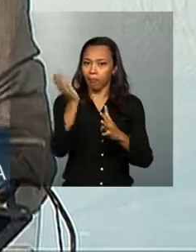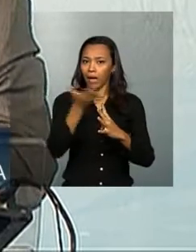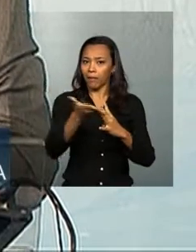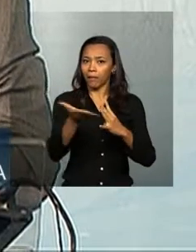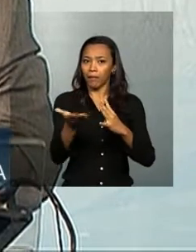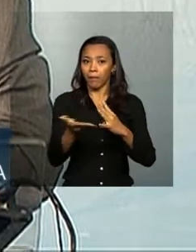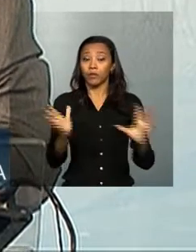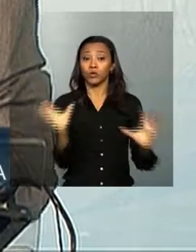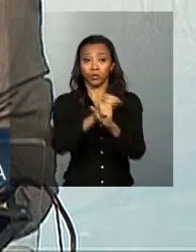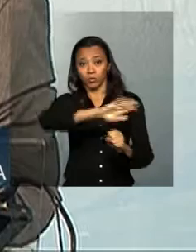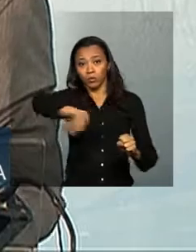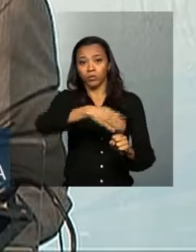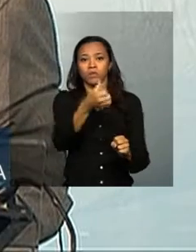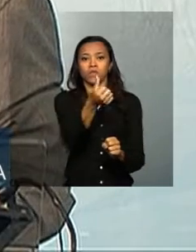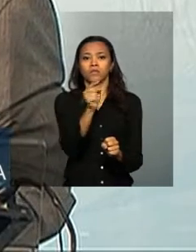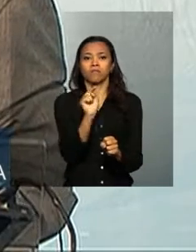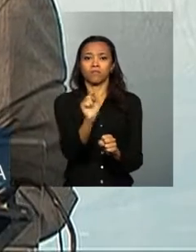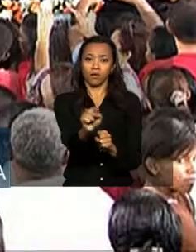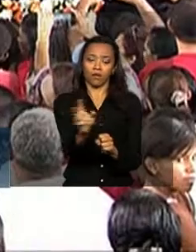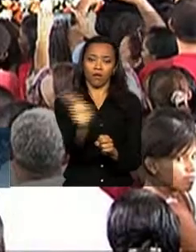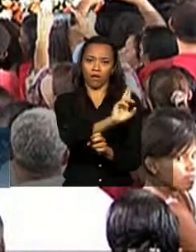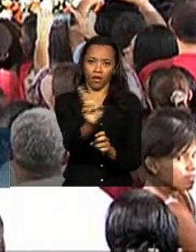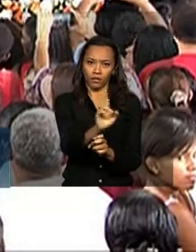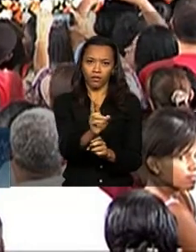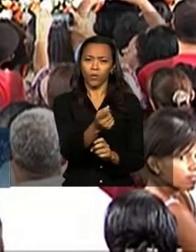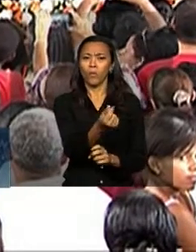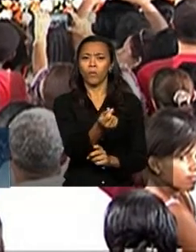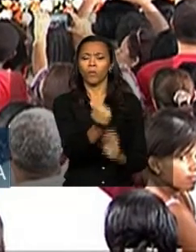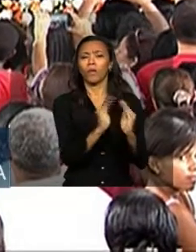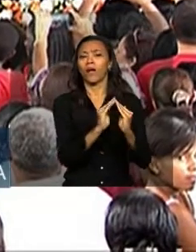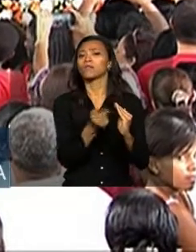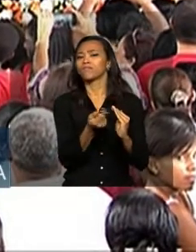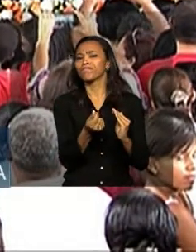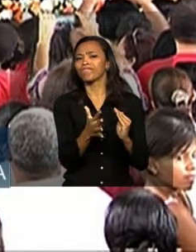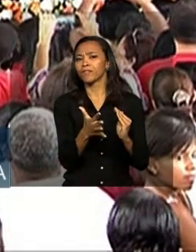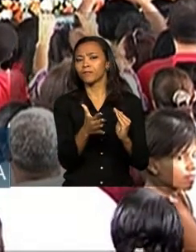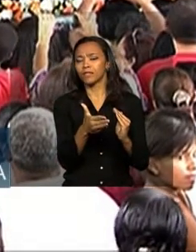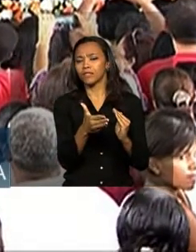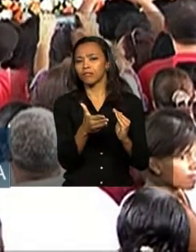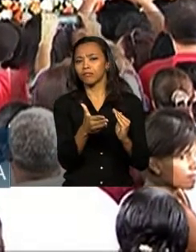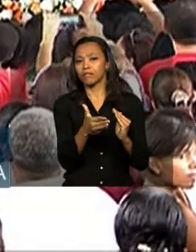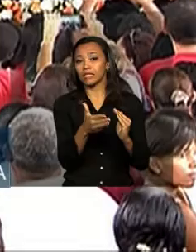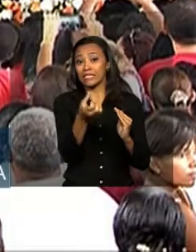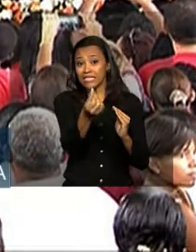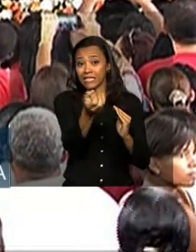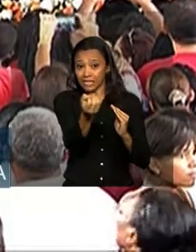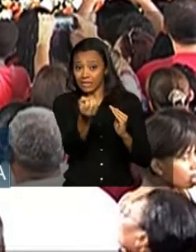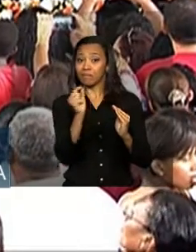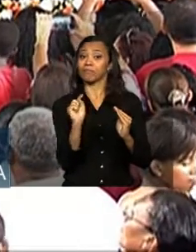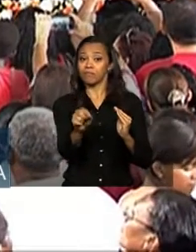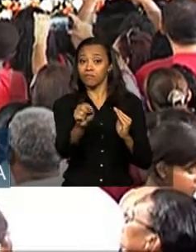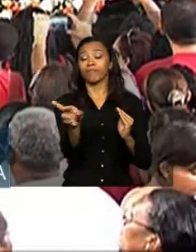mil reais. Uma casa dessa deve estar custando em torno de 60 mil